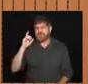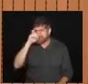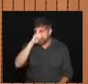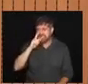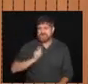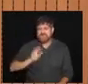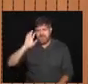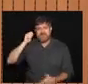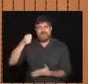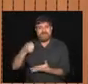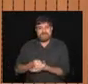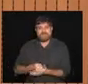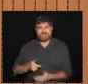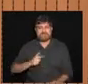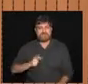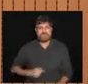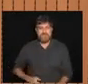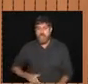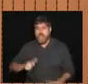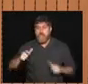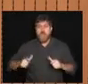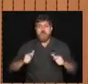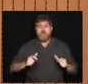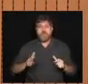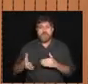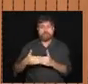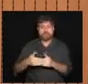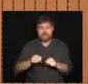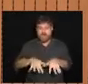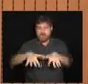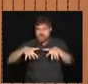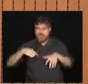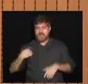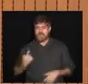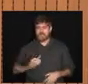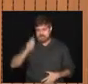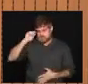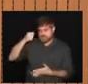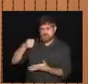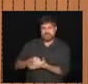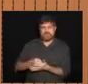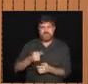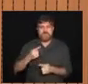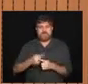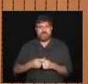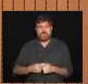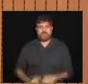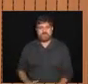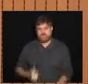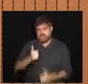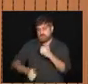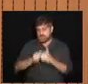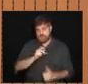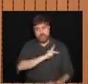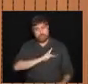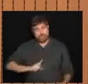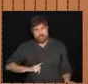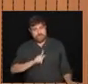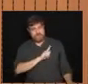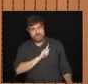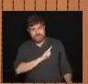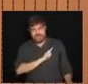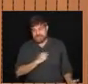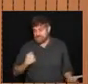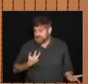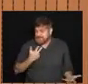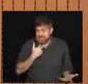com a decisão da aglomeração, que as pessoas entenderam que a gente tomou a decisão por conta do derby. Não foi, mas a gente não